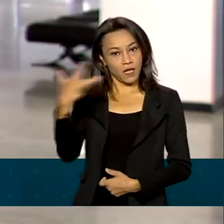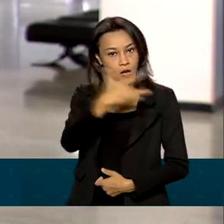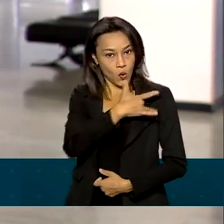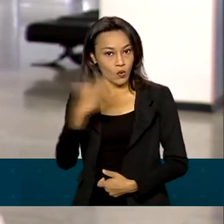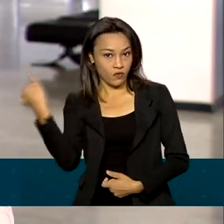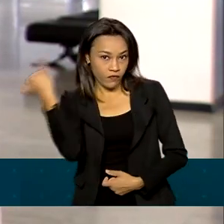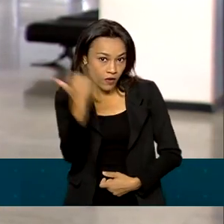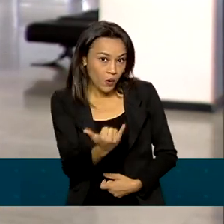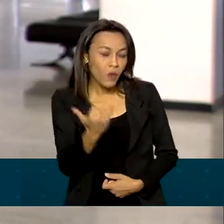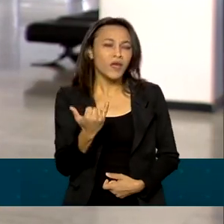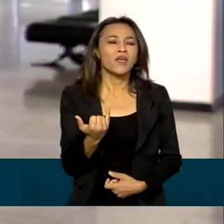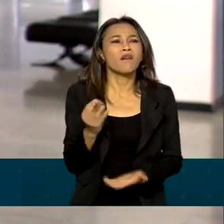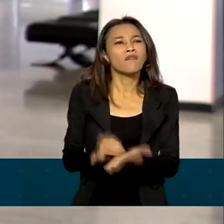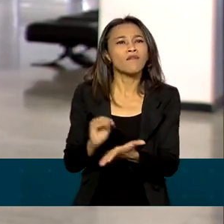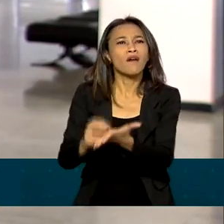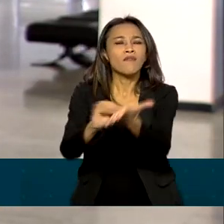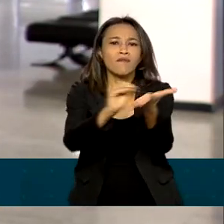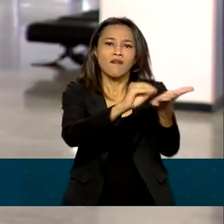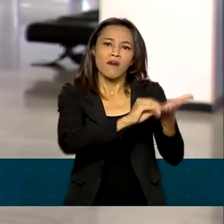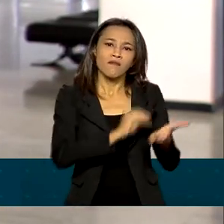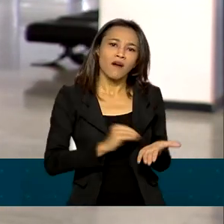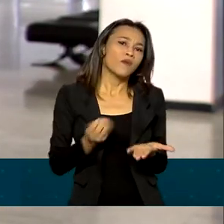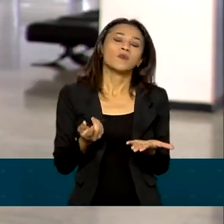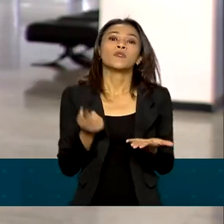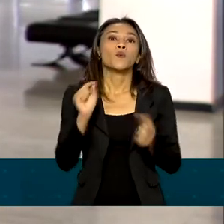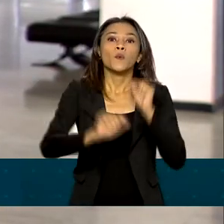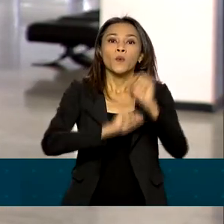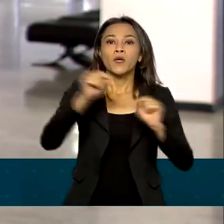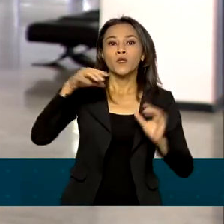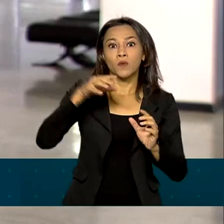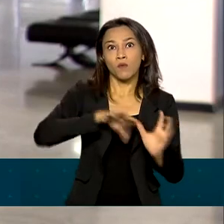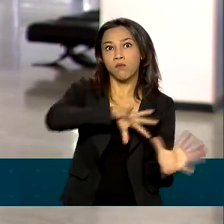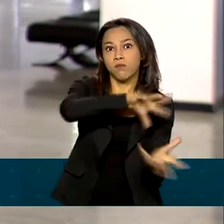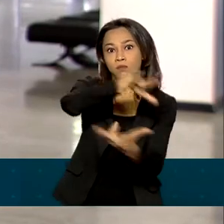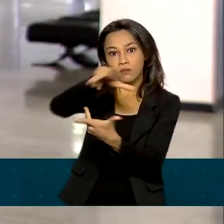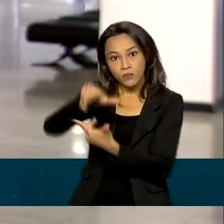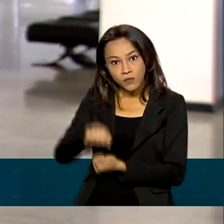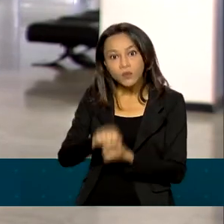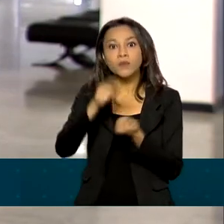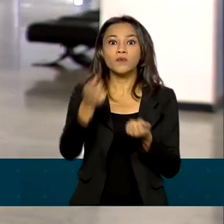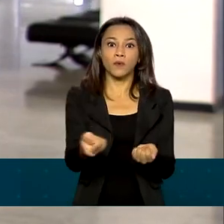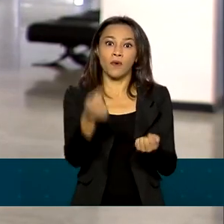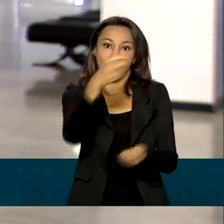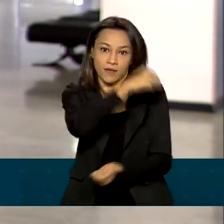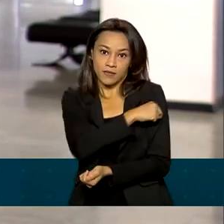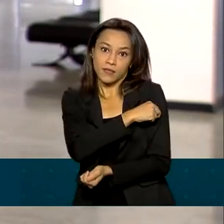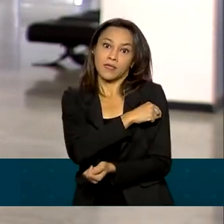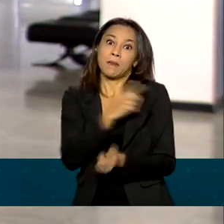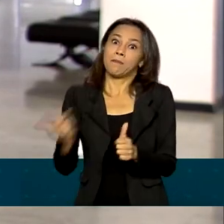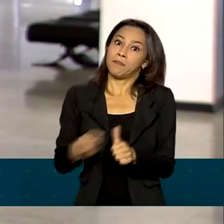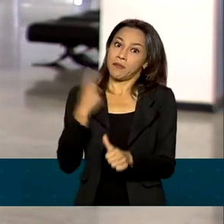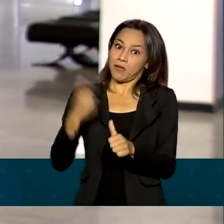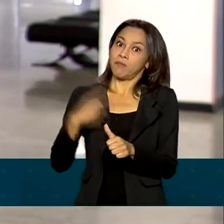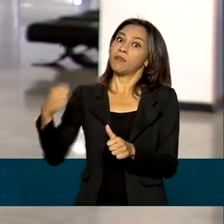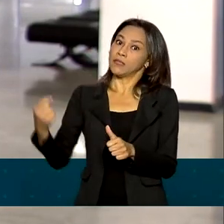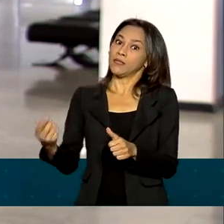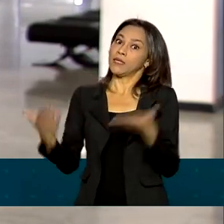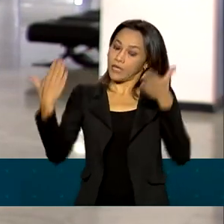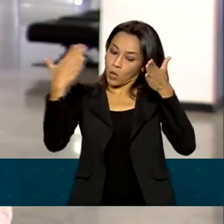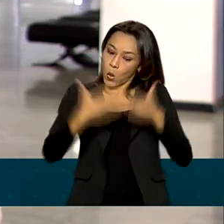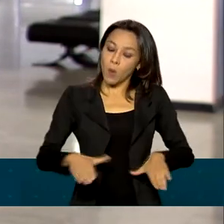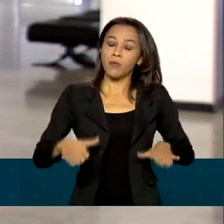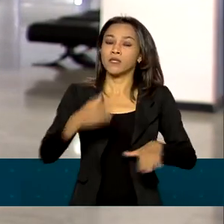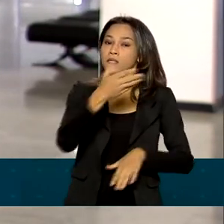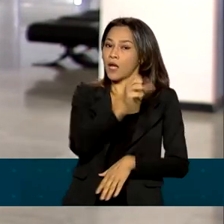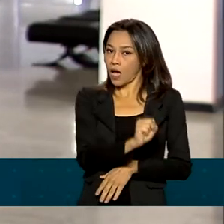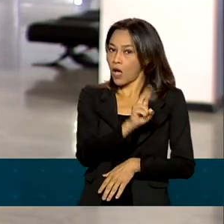são escassas no mercado internacional, em um primeiro momento, os operadores teriam que ressarcir o SUS